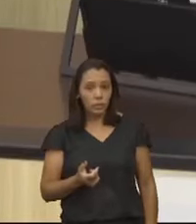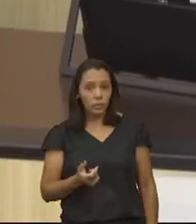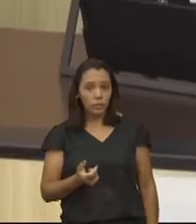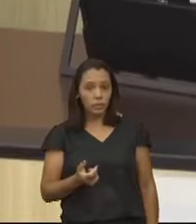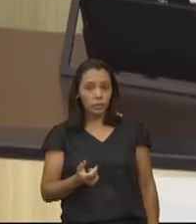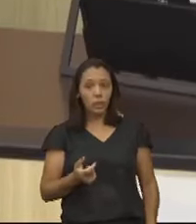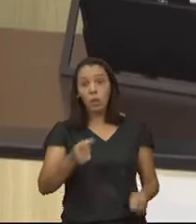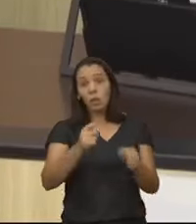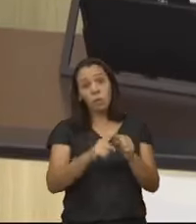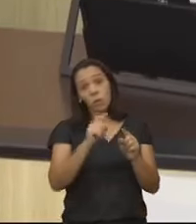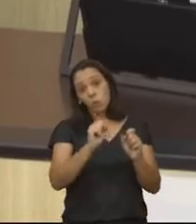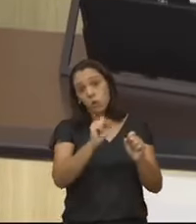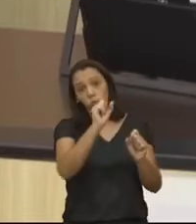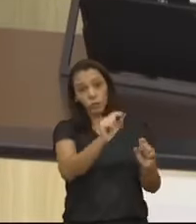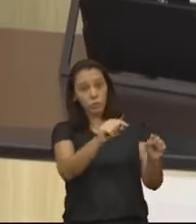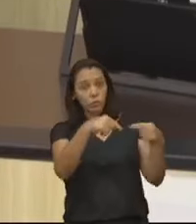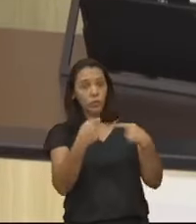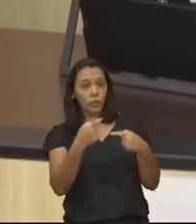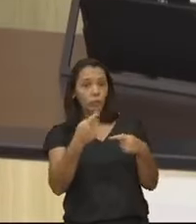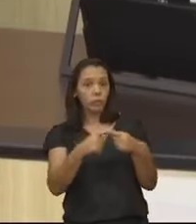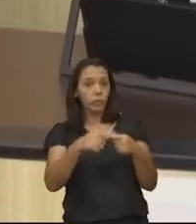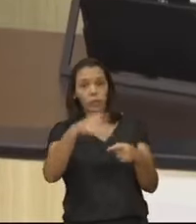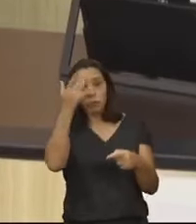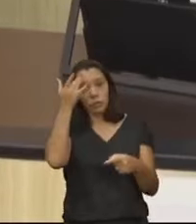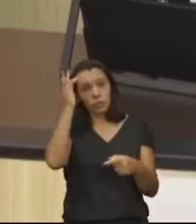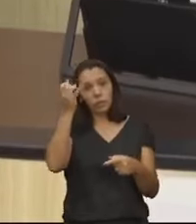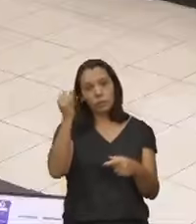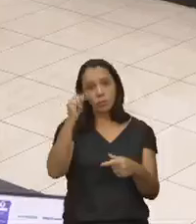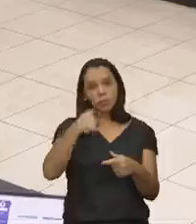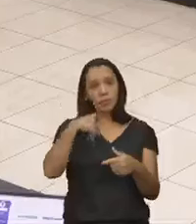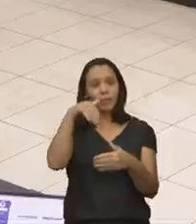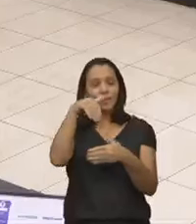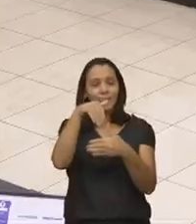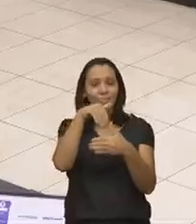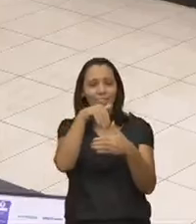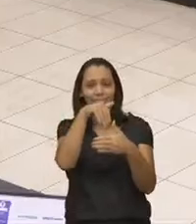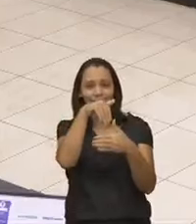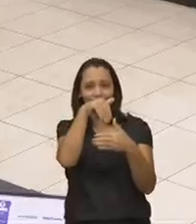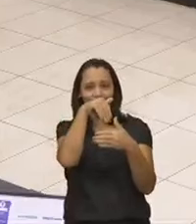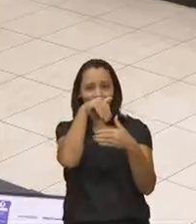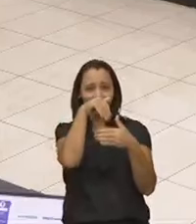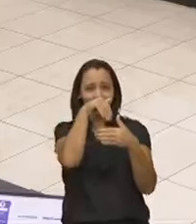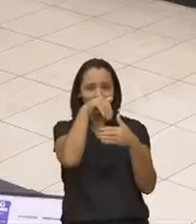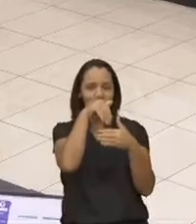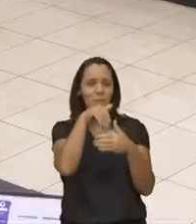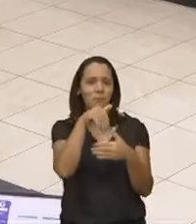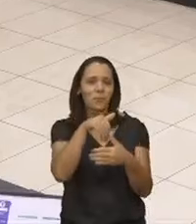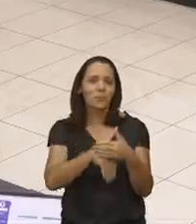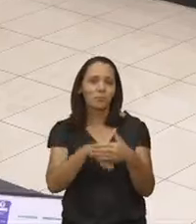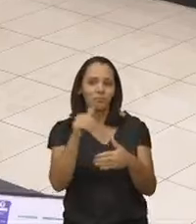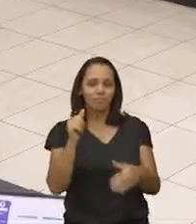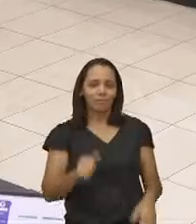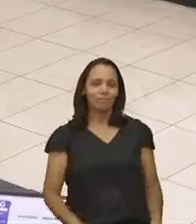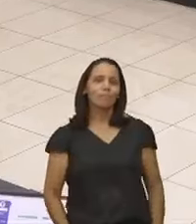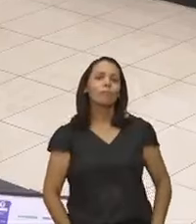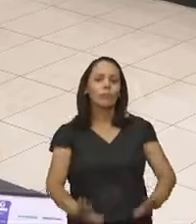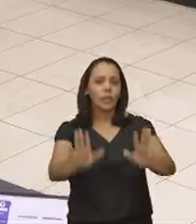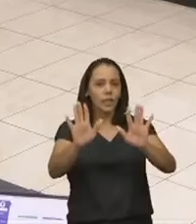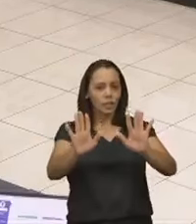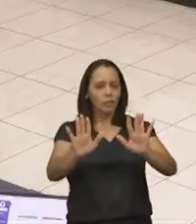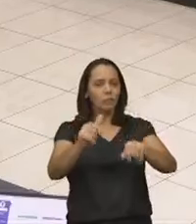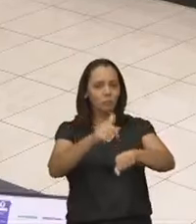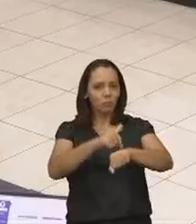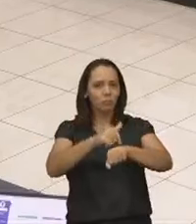se eu vou votar favorável ou contrário. Mas é que ele me ofendeu e me citou nominalmente. Ô, pessoal, vamos